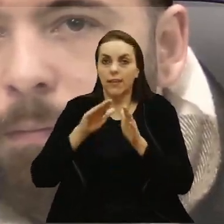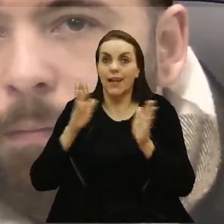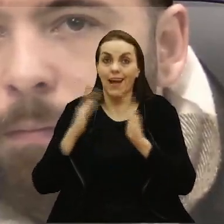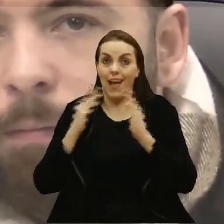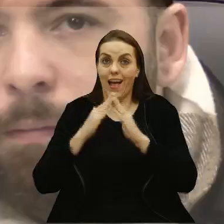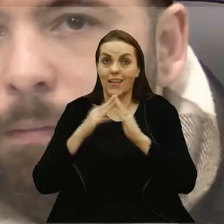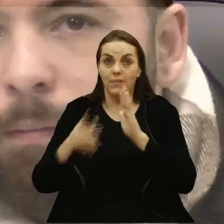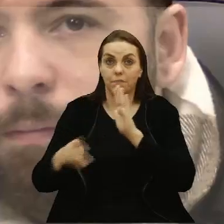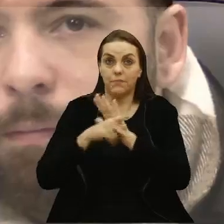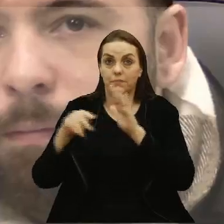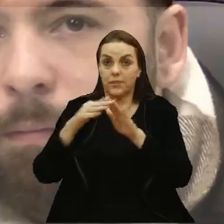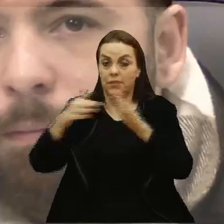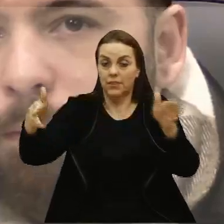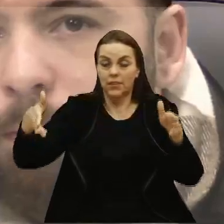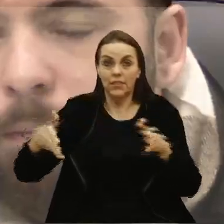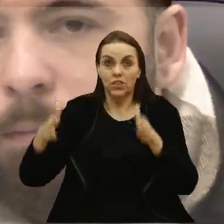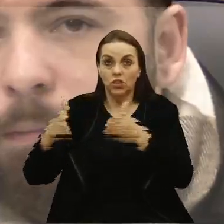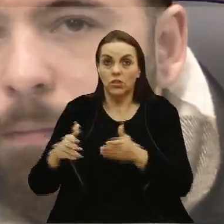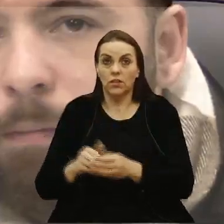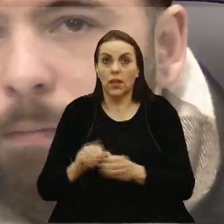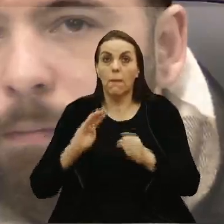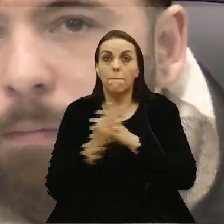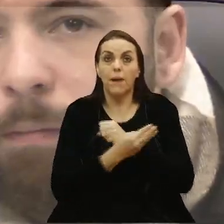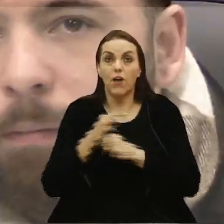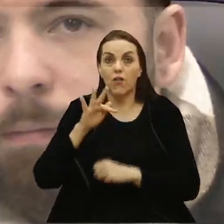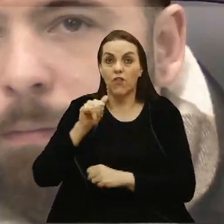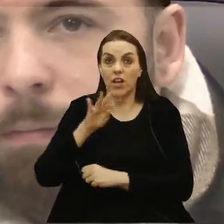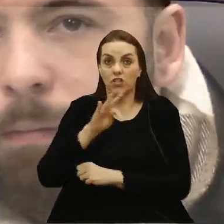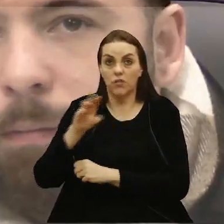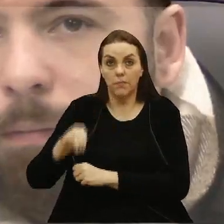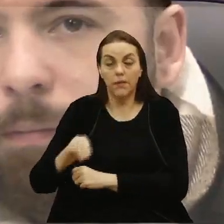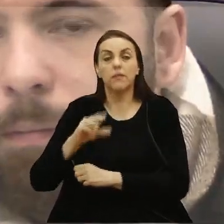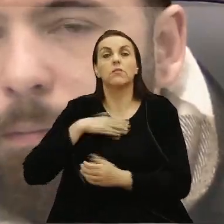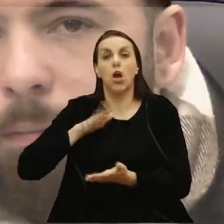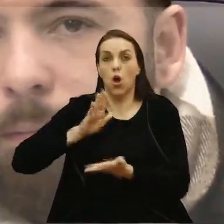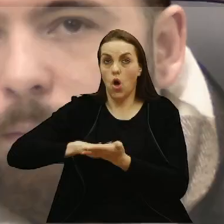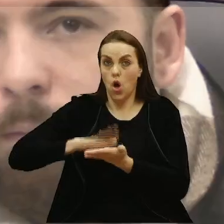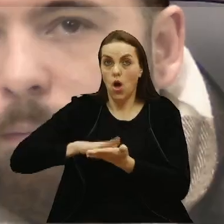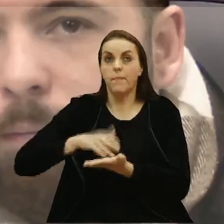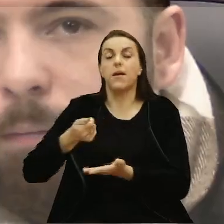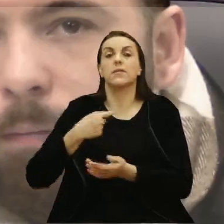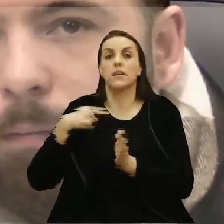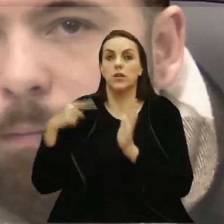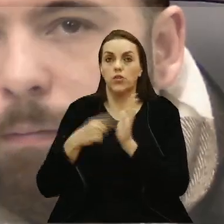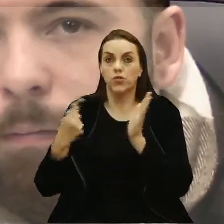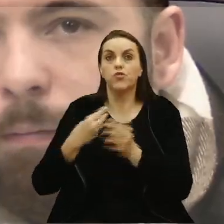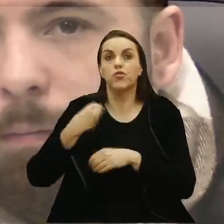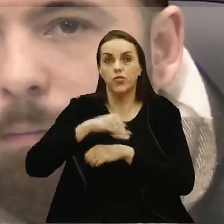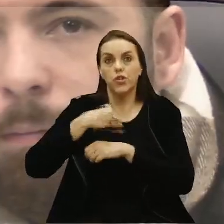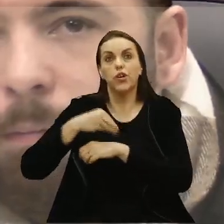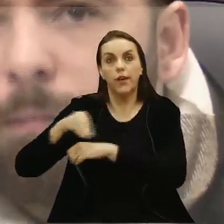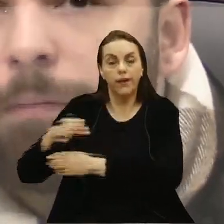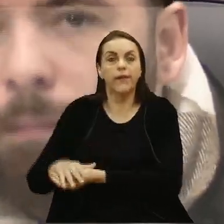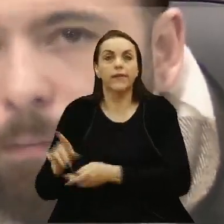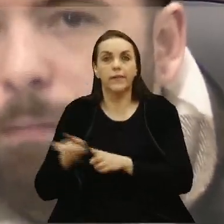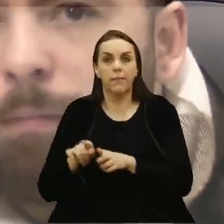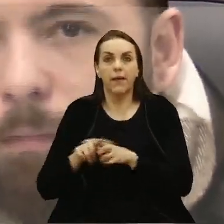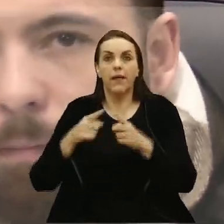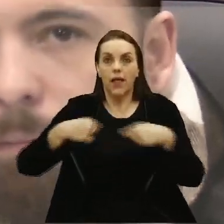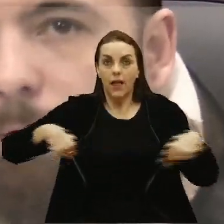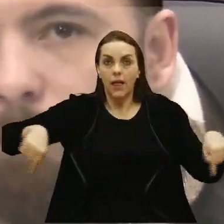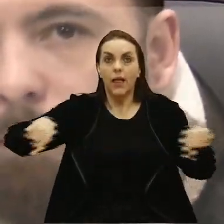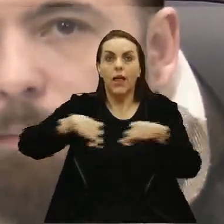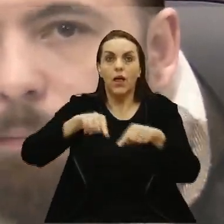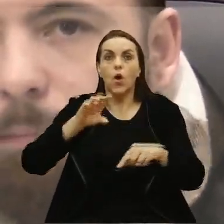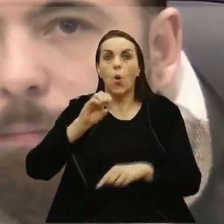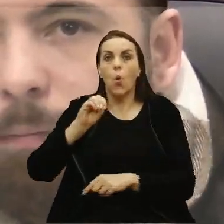no Fátima estão colocando agora, né, graças também às nossas cobranças e às nossas indicações. A Lagoa do Parque Oásis abandonada. Eu